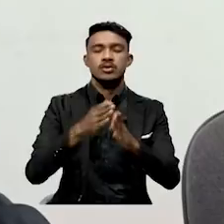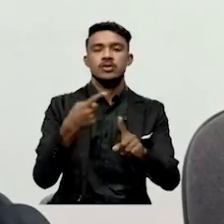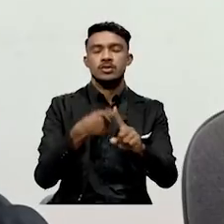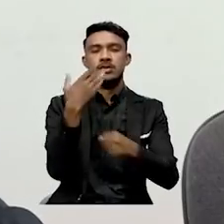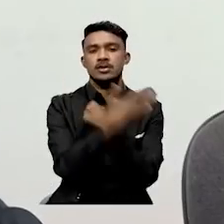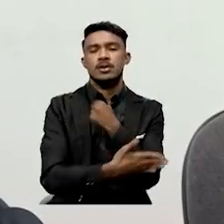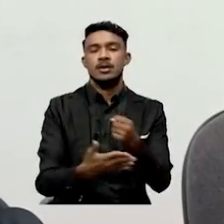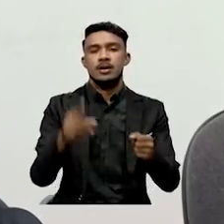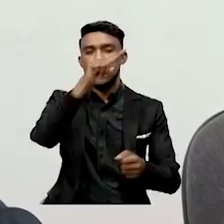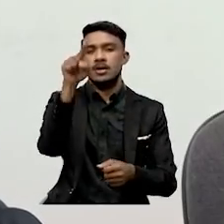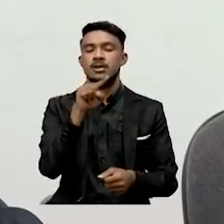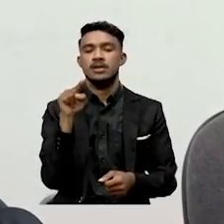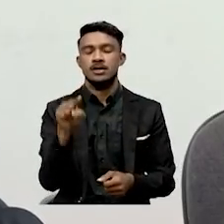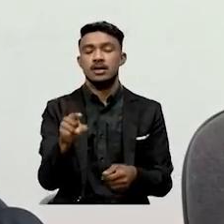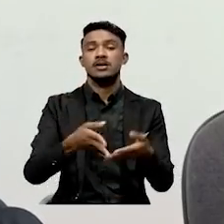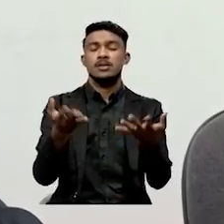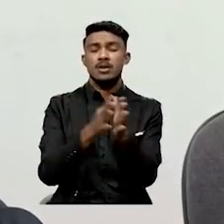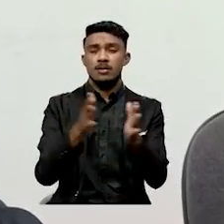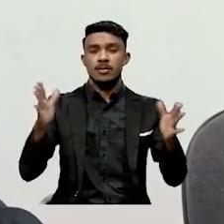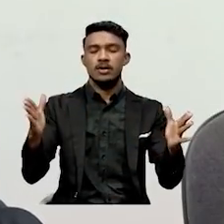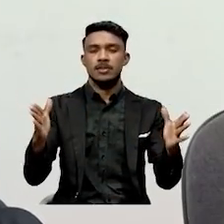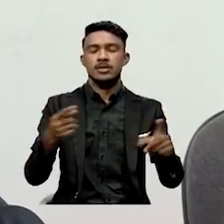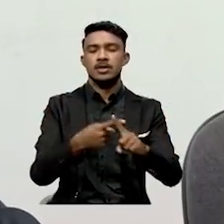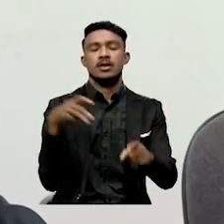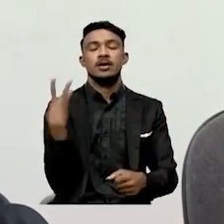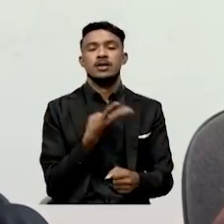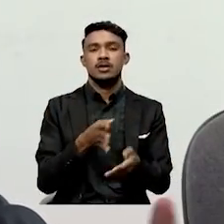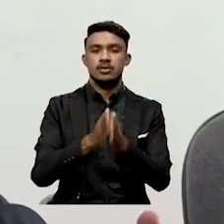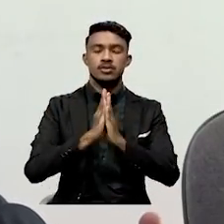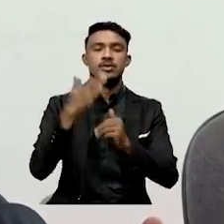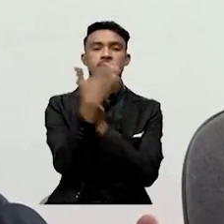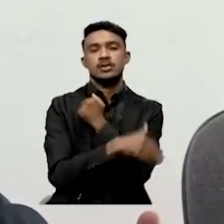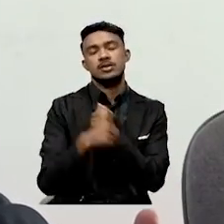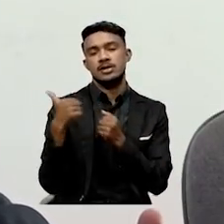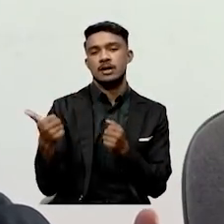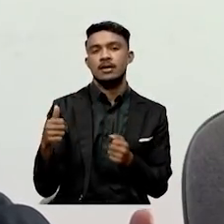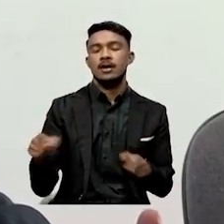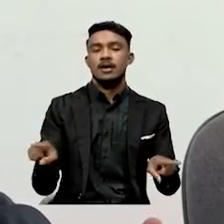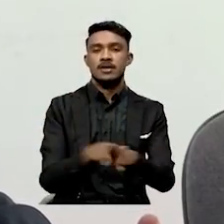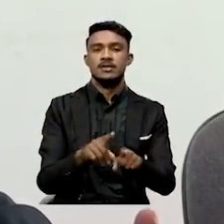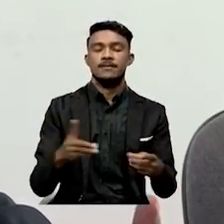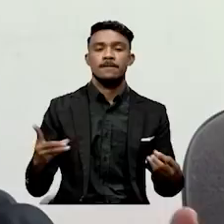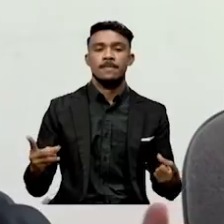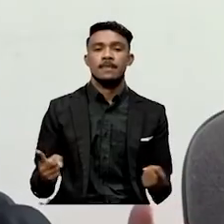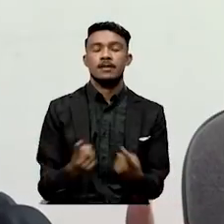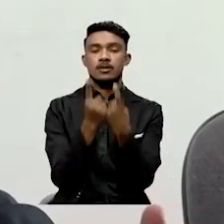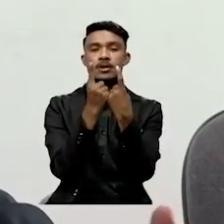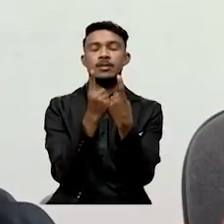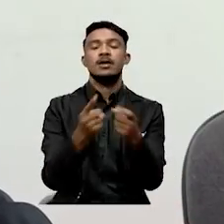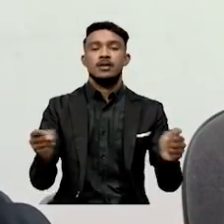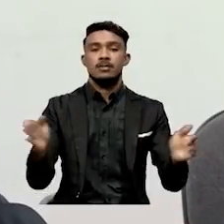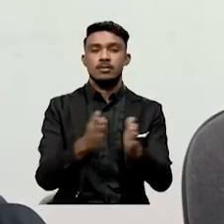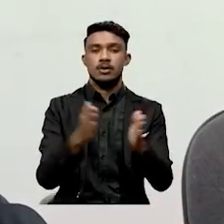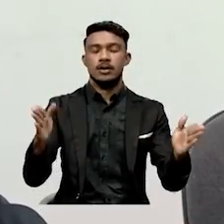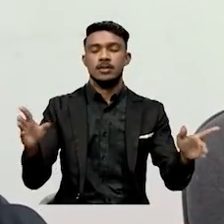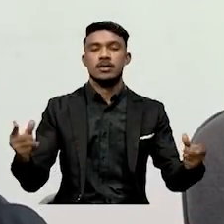bot deve se ter dependência nos vai a importação no Israelio. Aí né afeta afeta bot, liu afeta